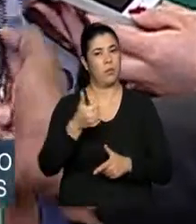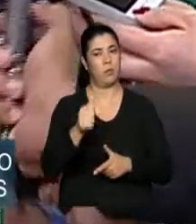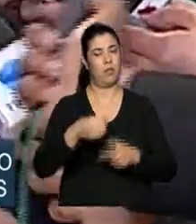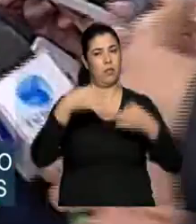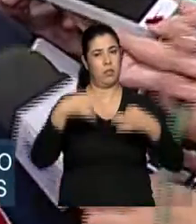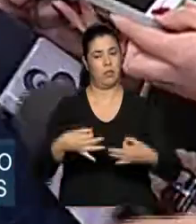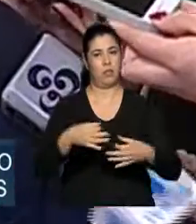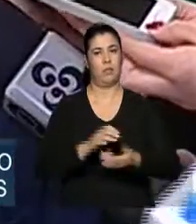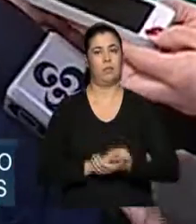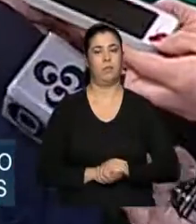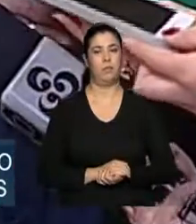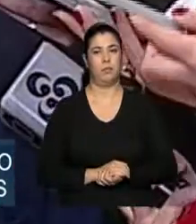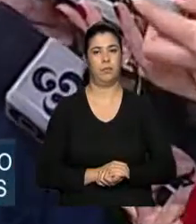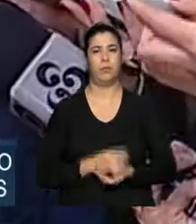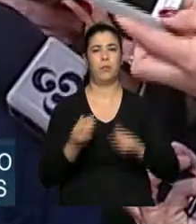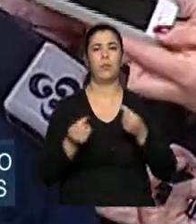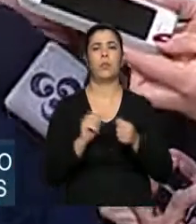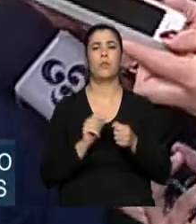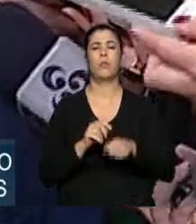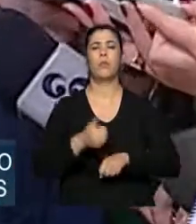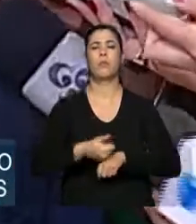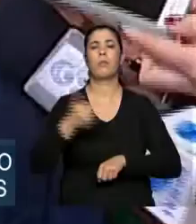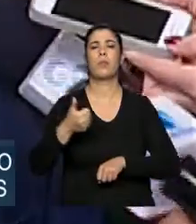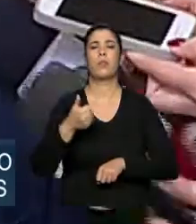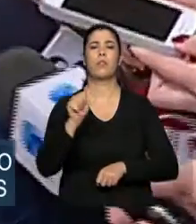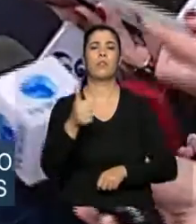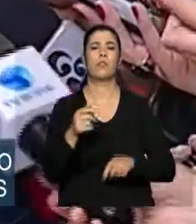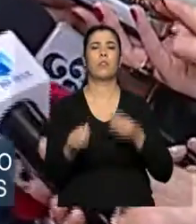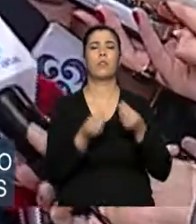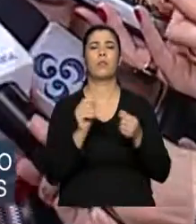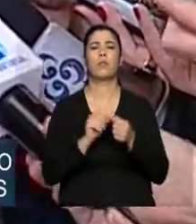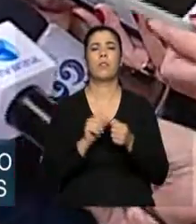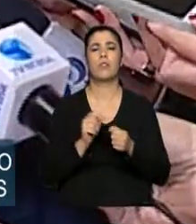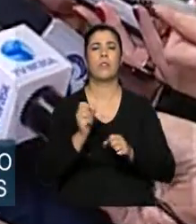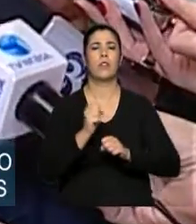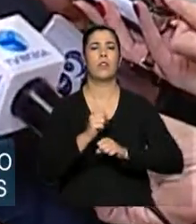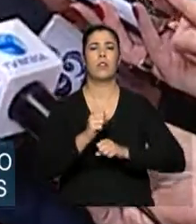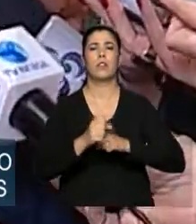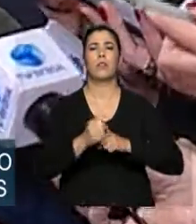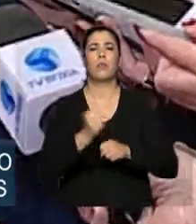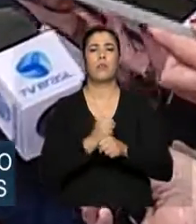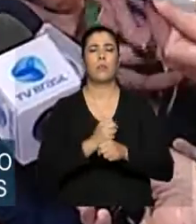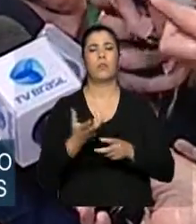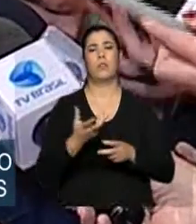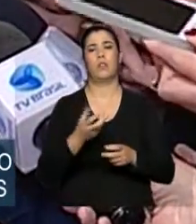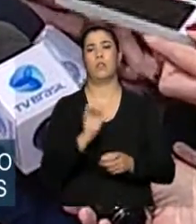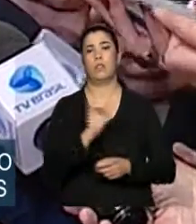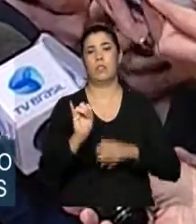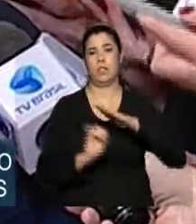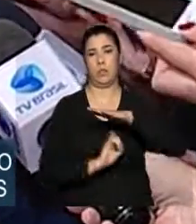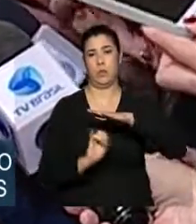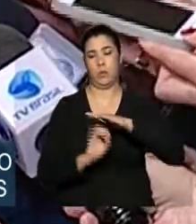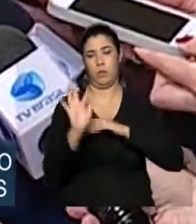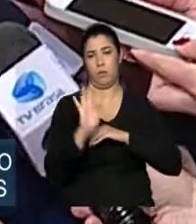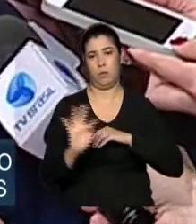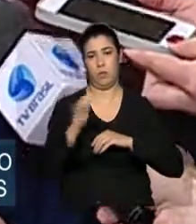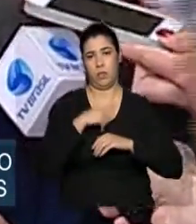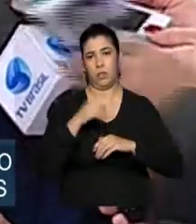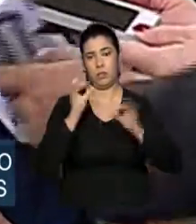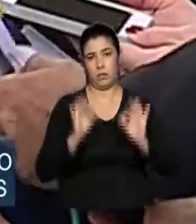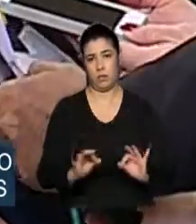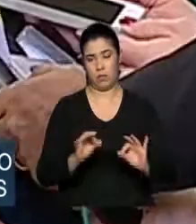Ministro, pode explicar melhor essa avaliação? Qual a periodicidade, o que vai ser avaliado e o que acontece se a instituição não estiver adequada, o curso não estiver